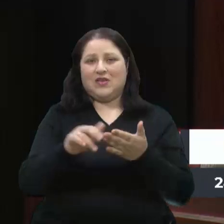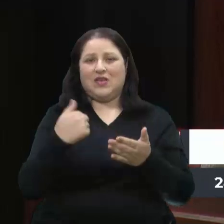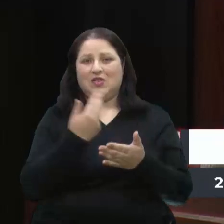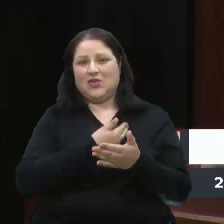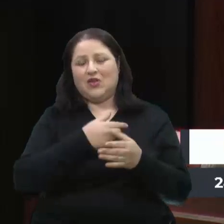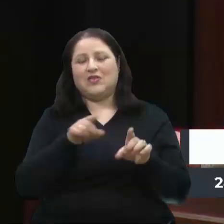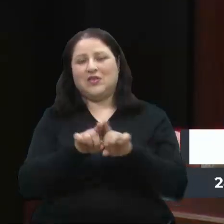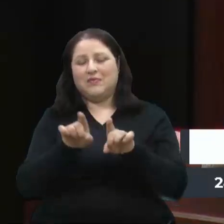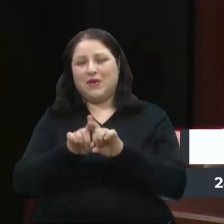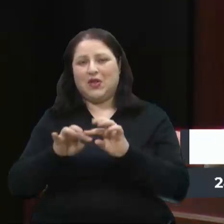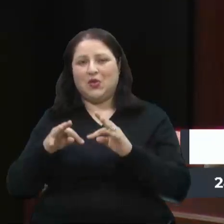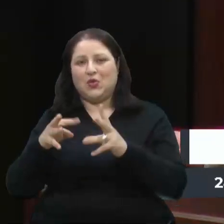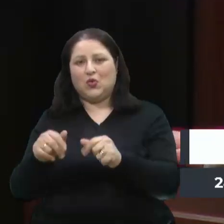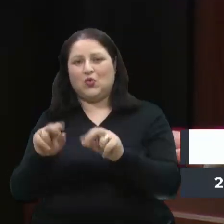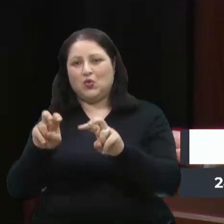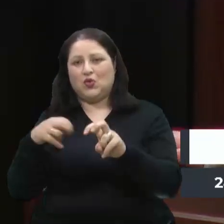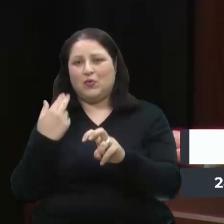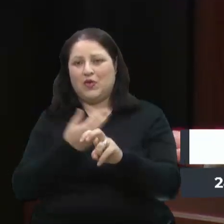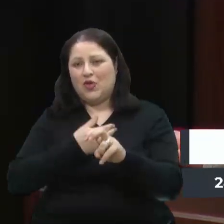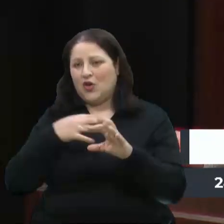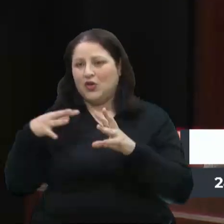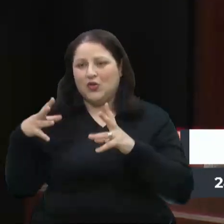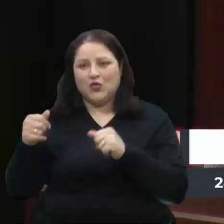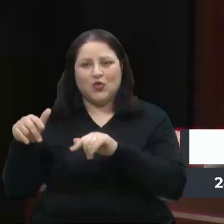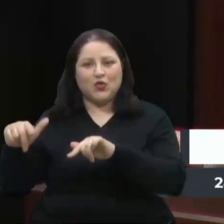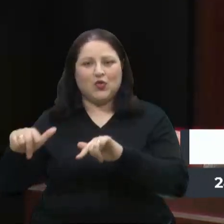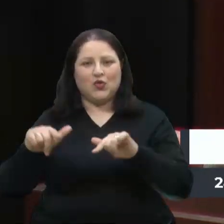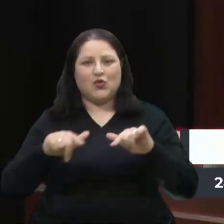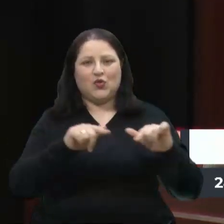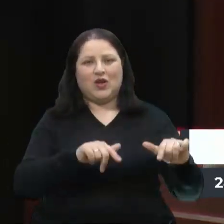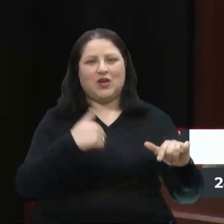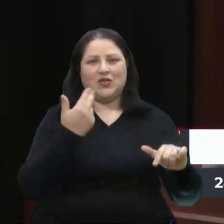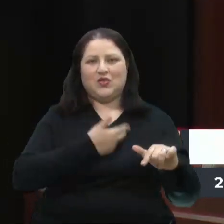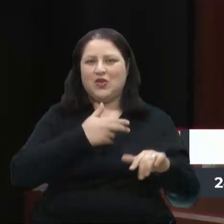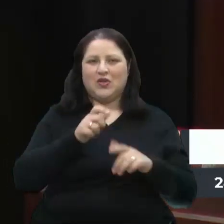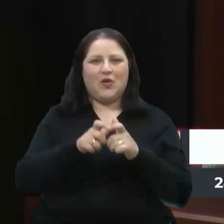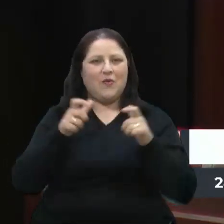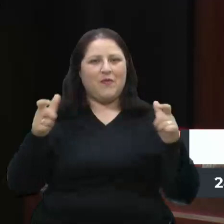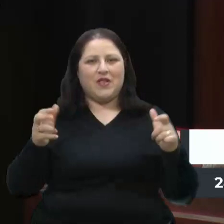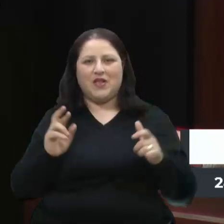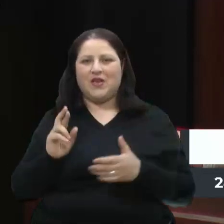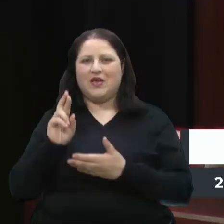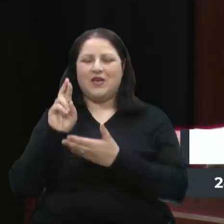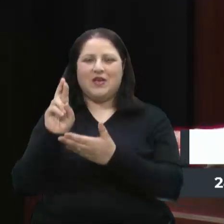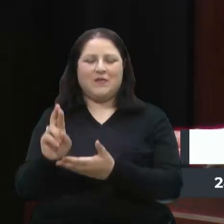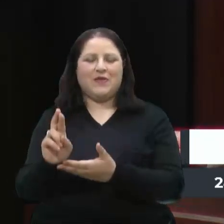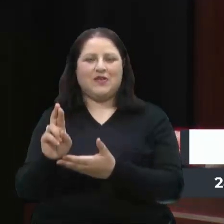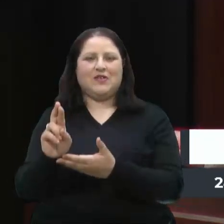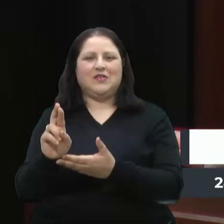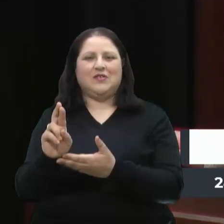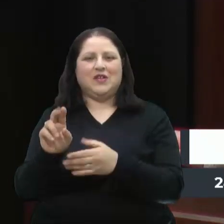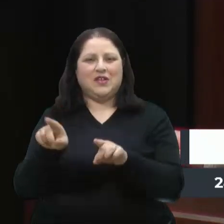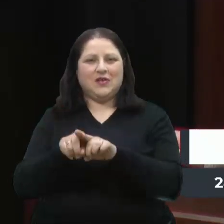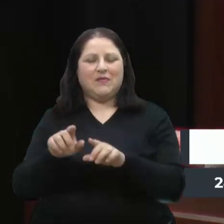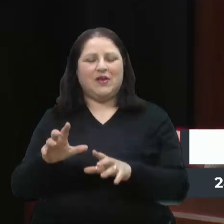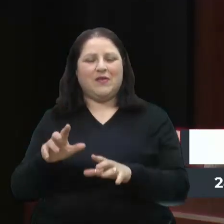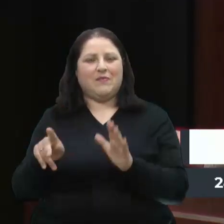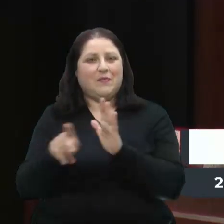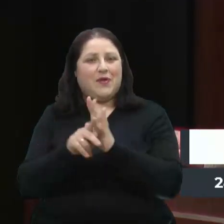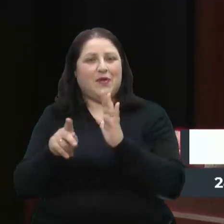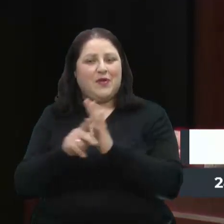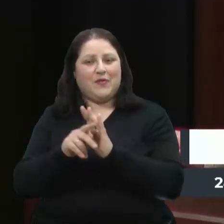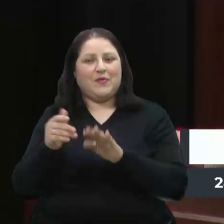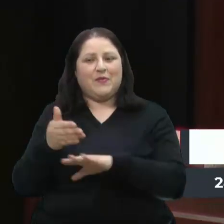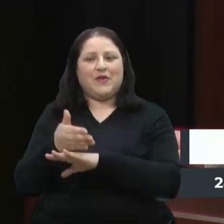gente consiga aumentar a representatividade e o pertencimento em todos os locais. Afinal de contas, a arte